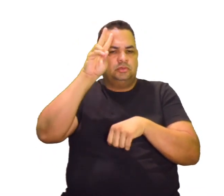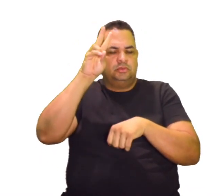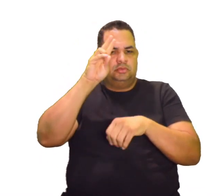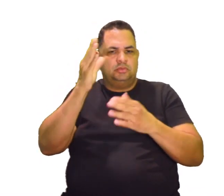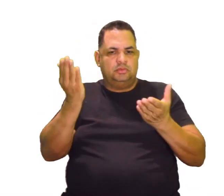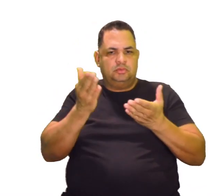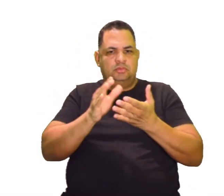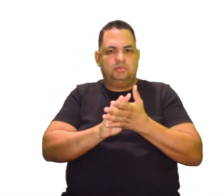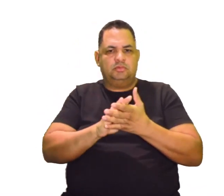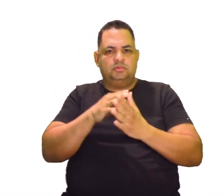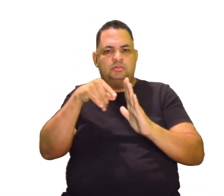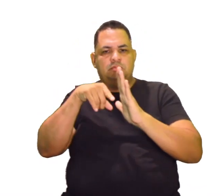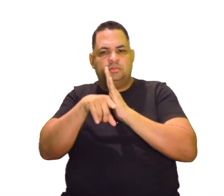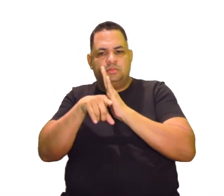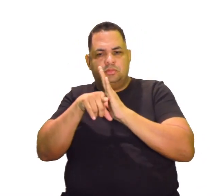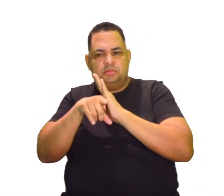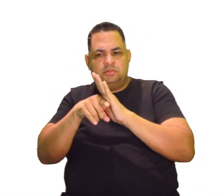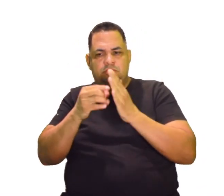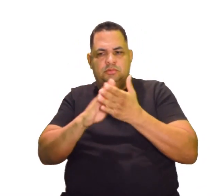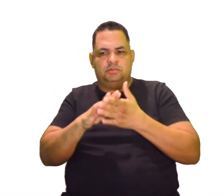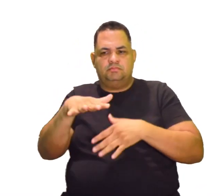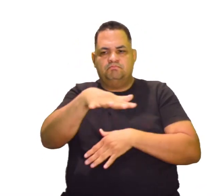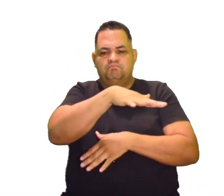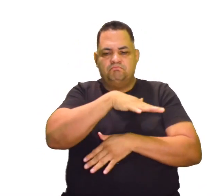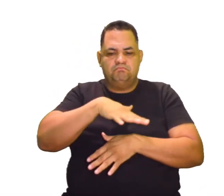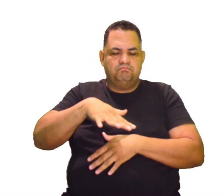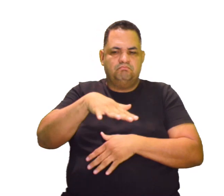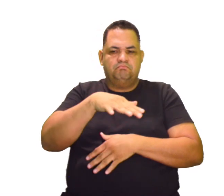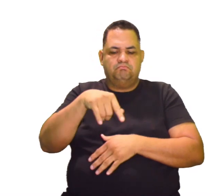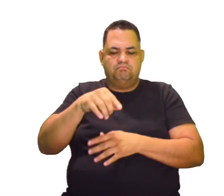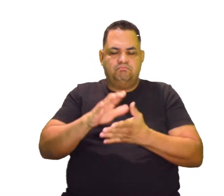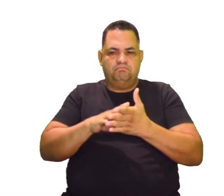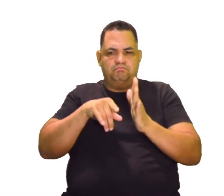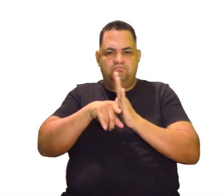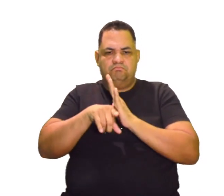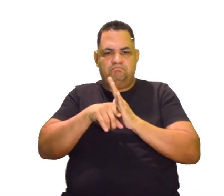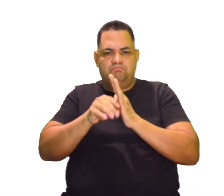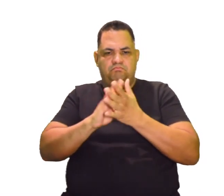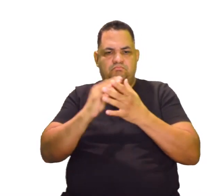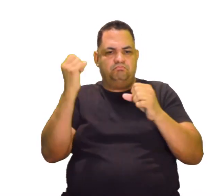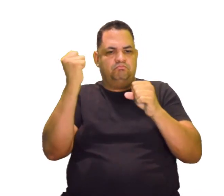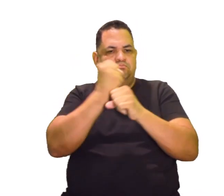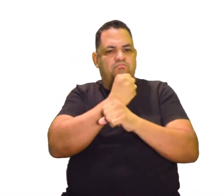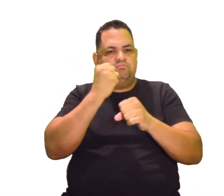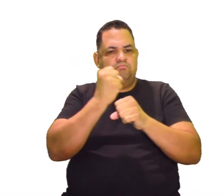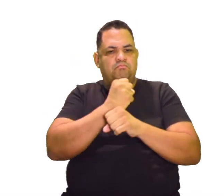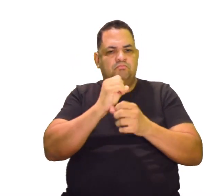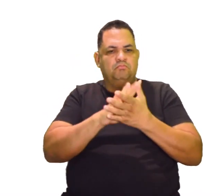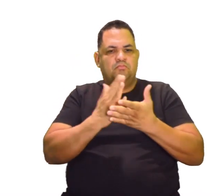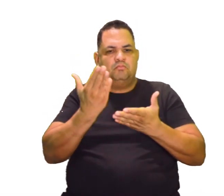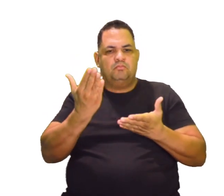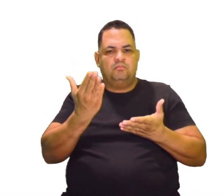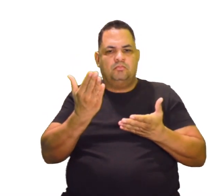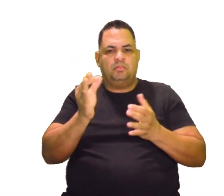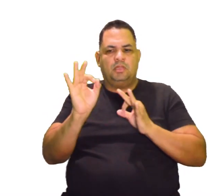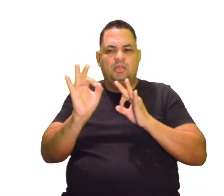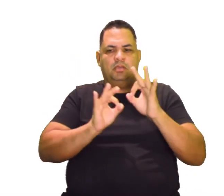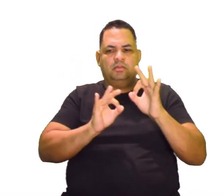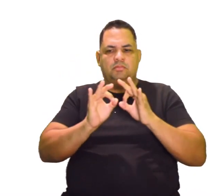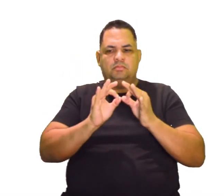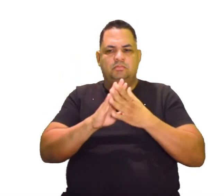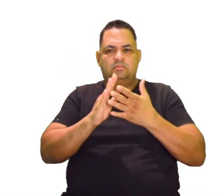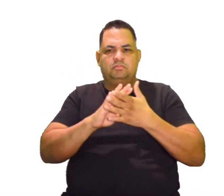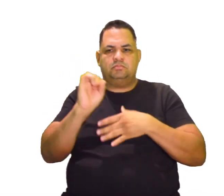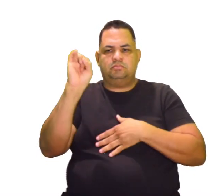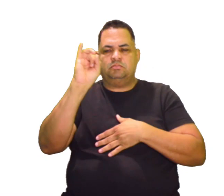outros estudiosos da área pesquisam, né, sobre essas construções, sobre essas esfinges,